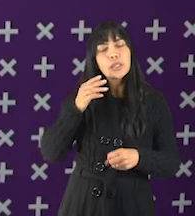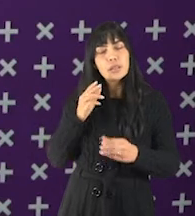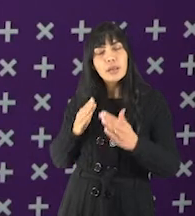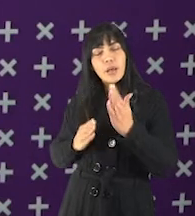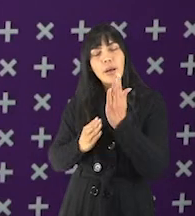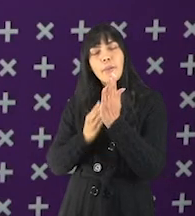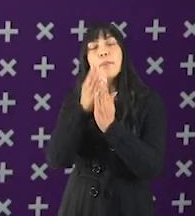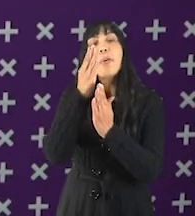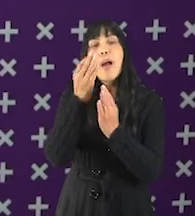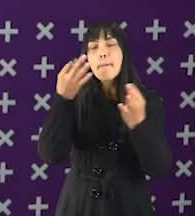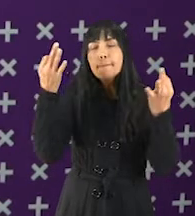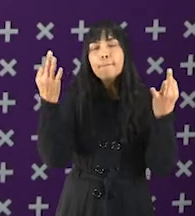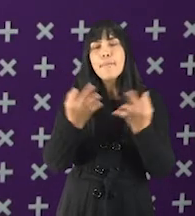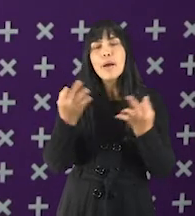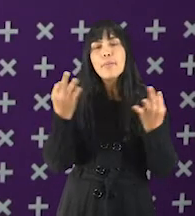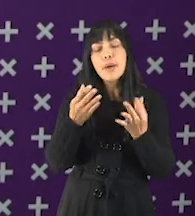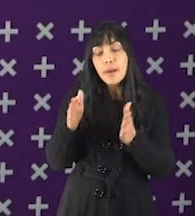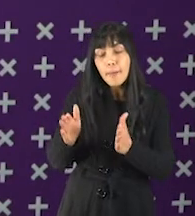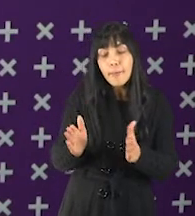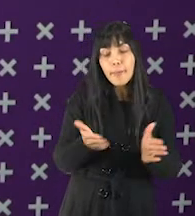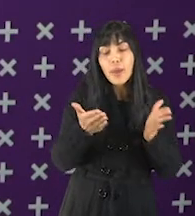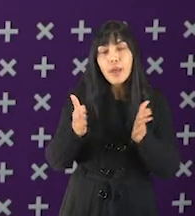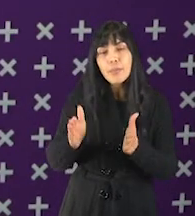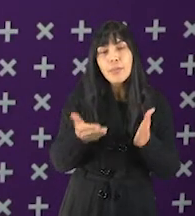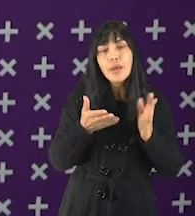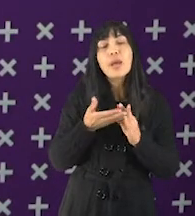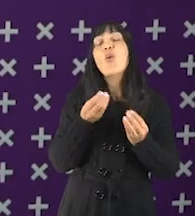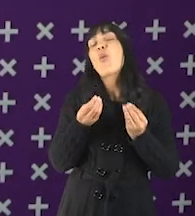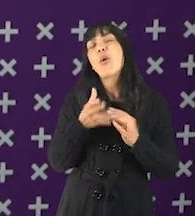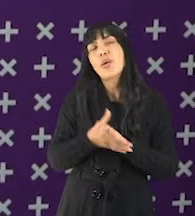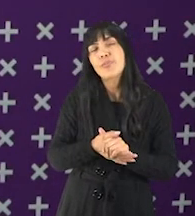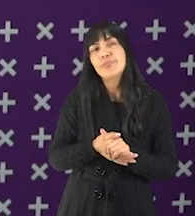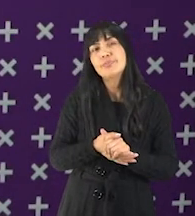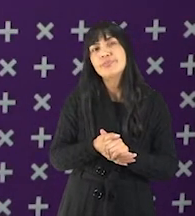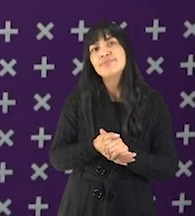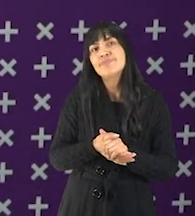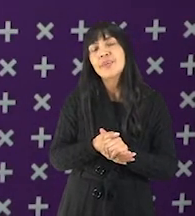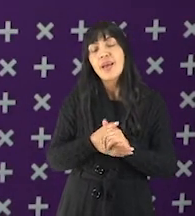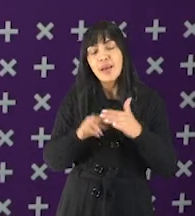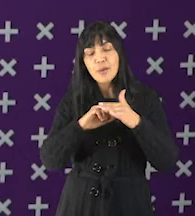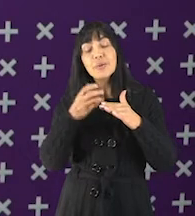eles alcancem a excelência operacional que é tão almejada pelas empresas?